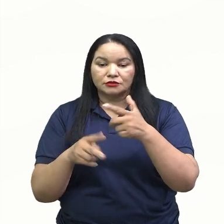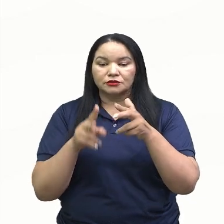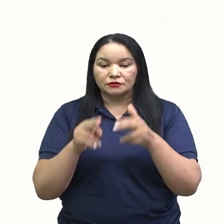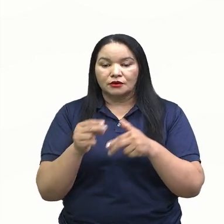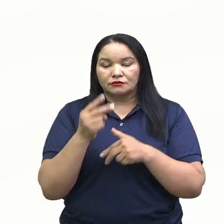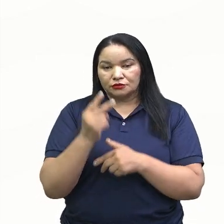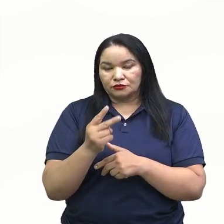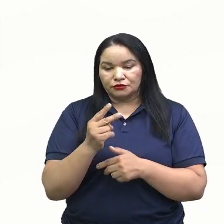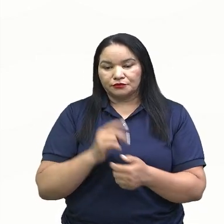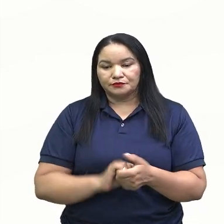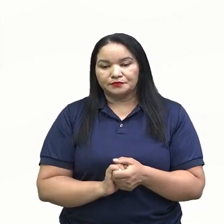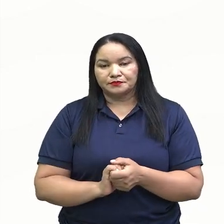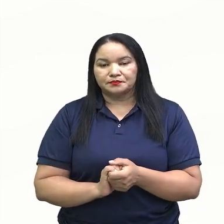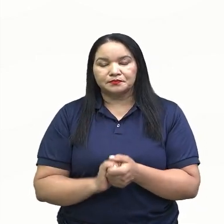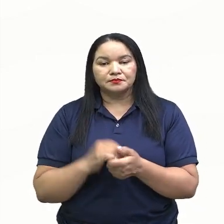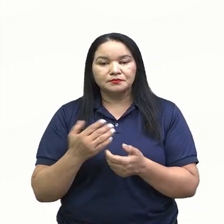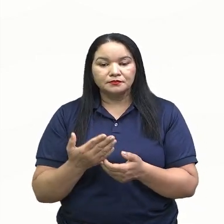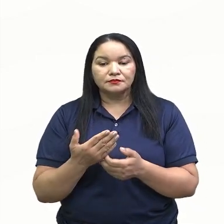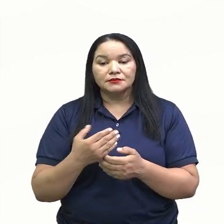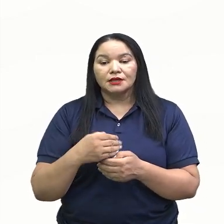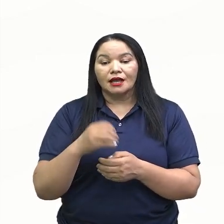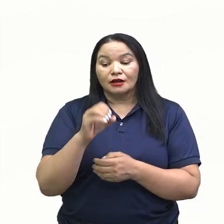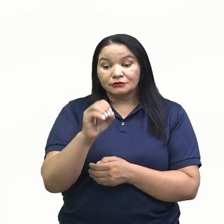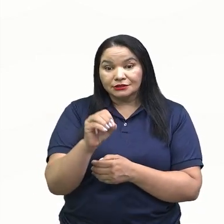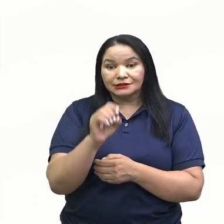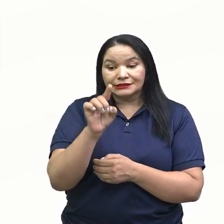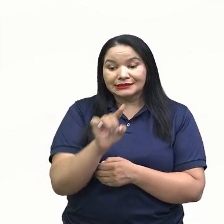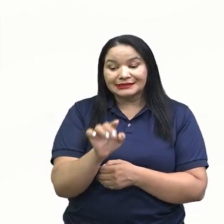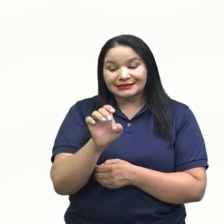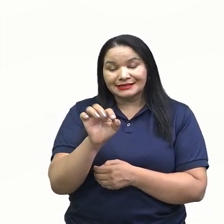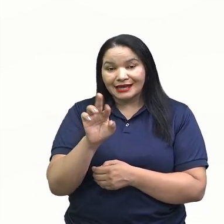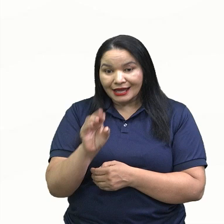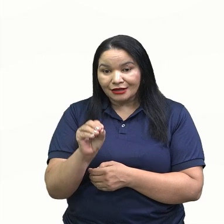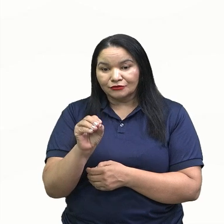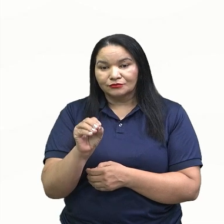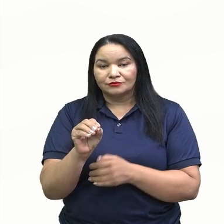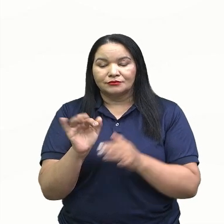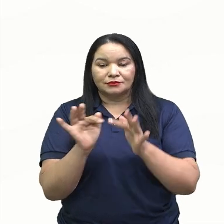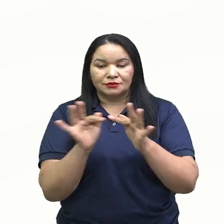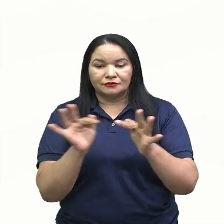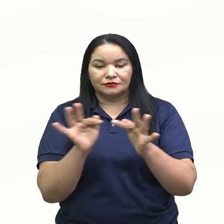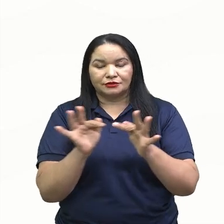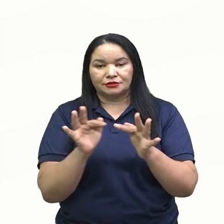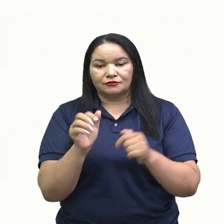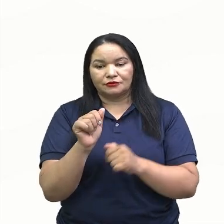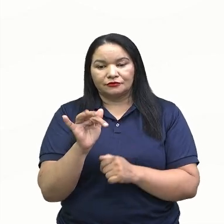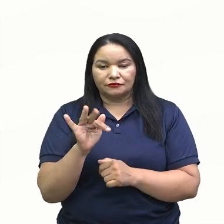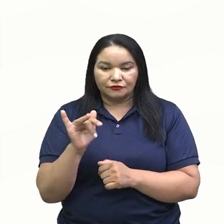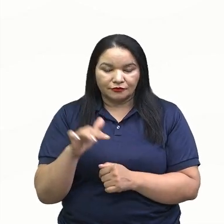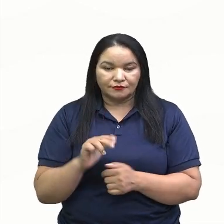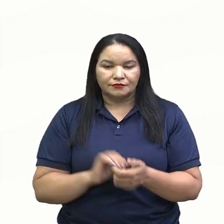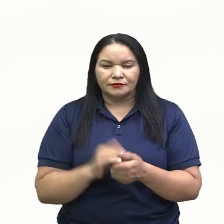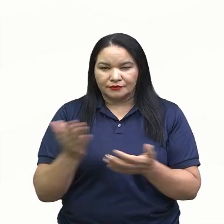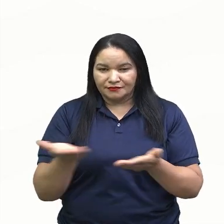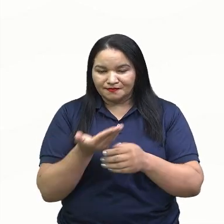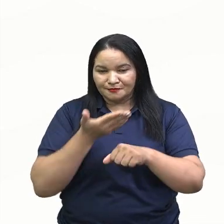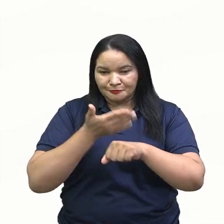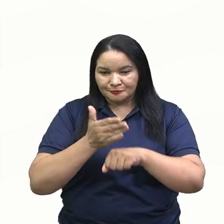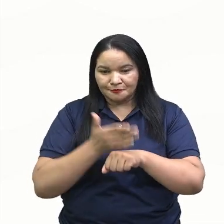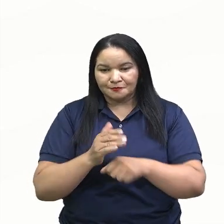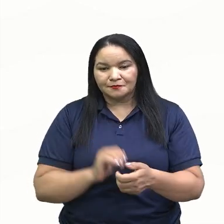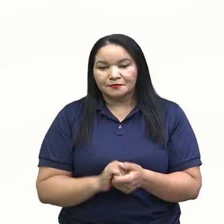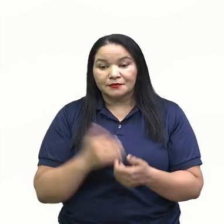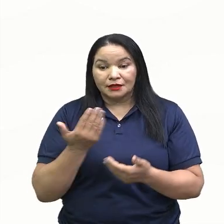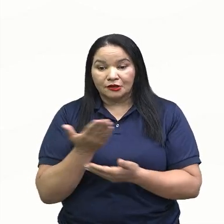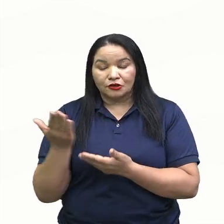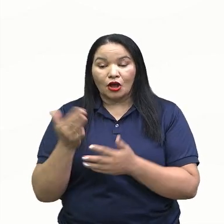este aí é o zero da função afim. Mas avançando, bora aqui praticar? Considere a função